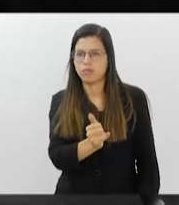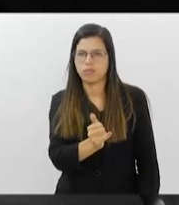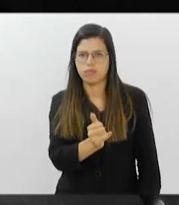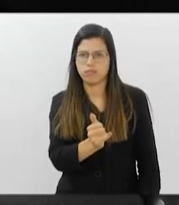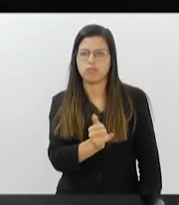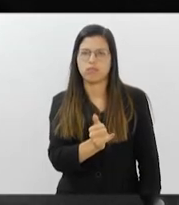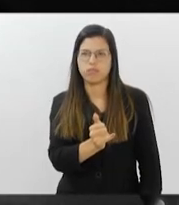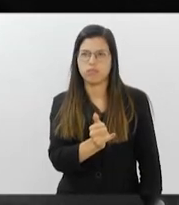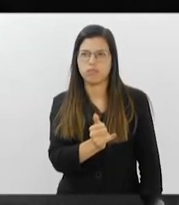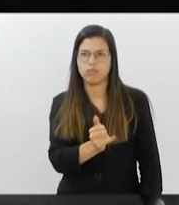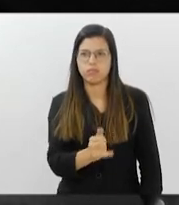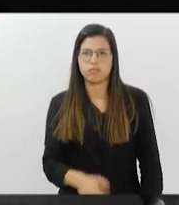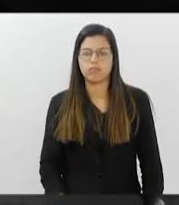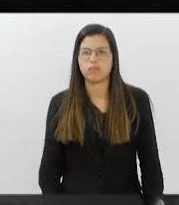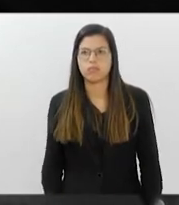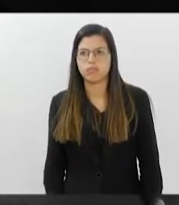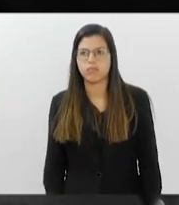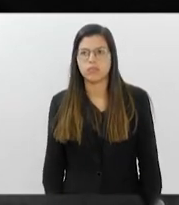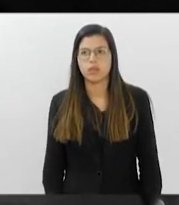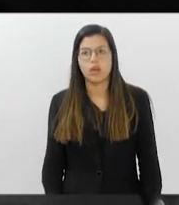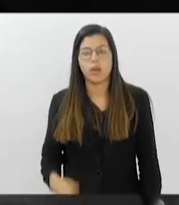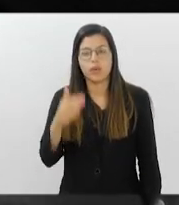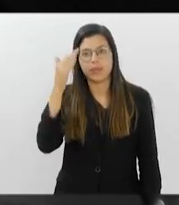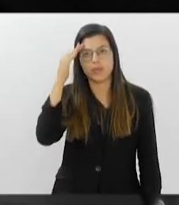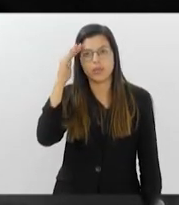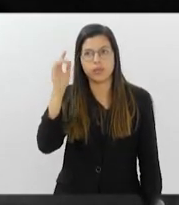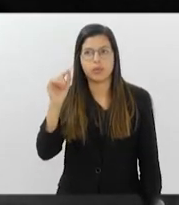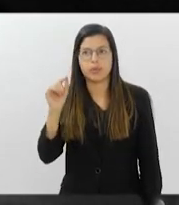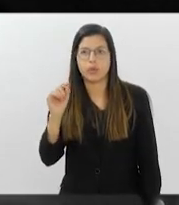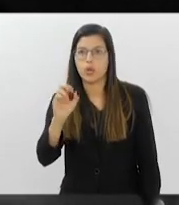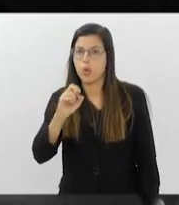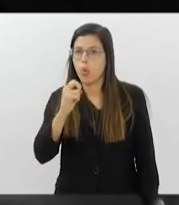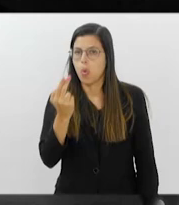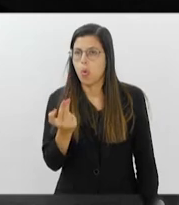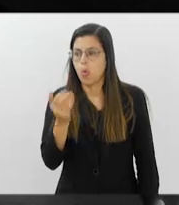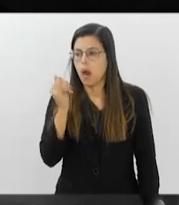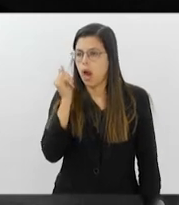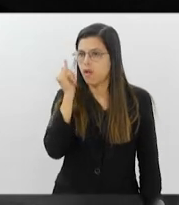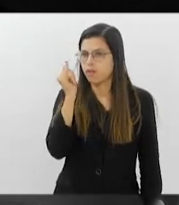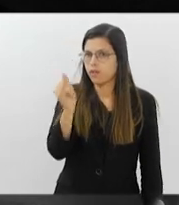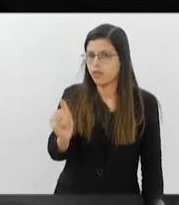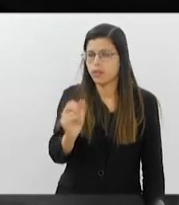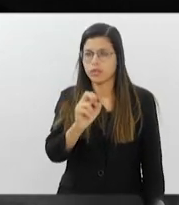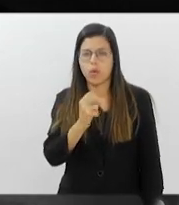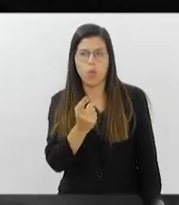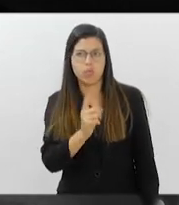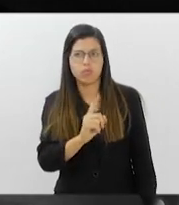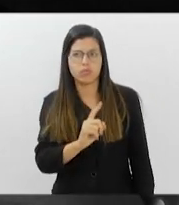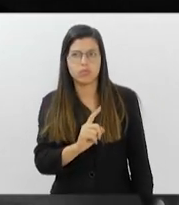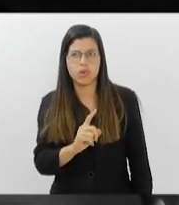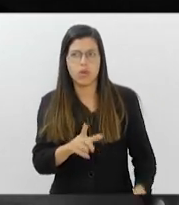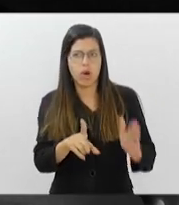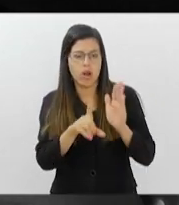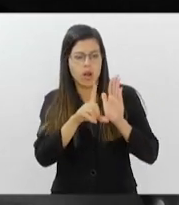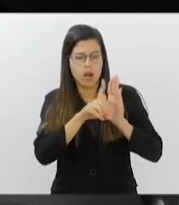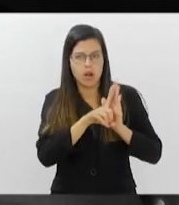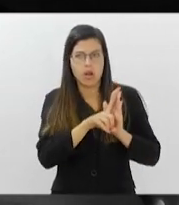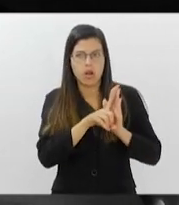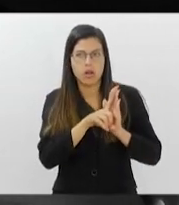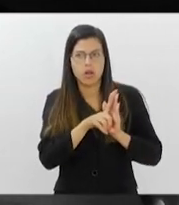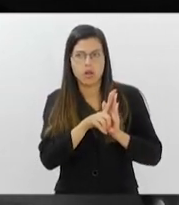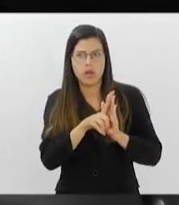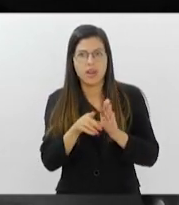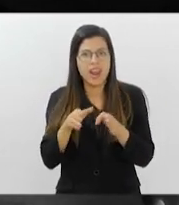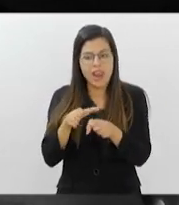aí eu entendo que ou adverte ou não adverte. A lei, a norma,